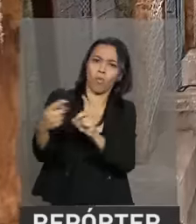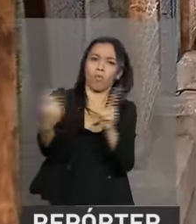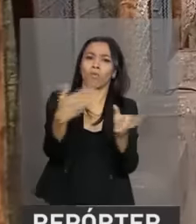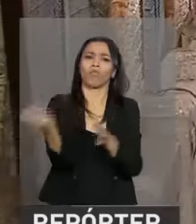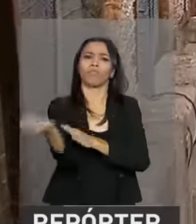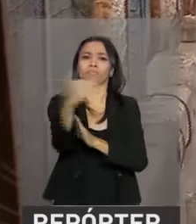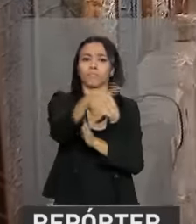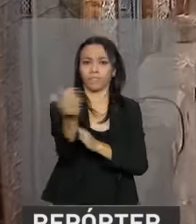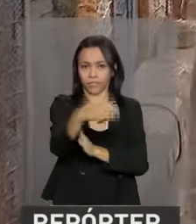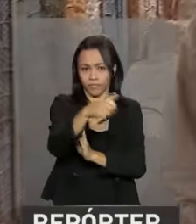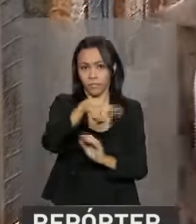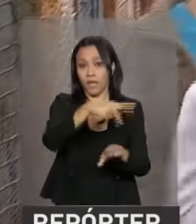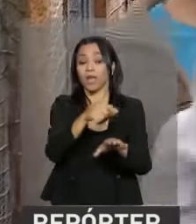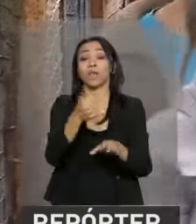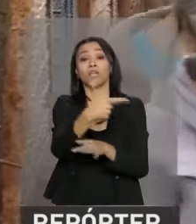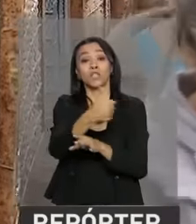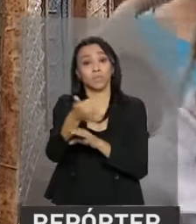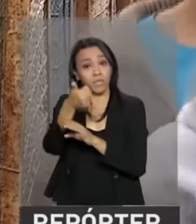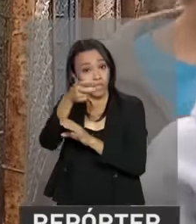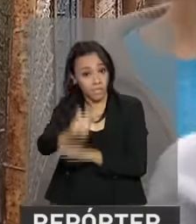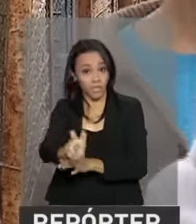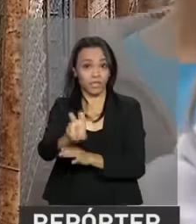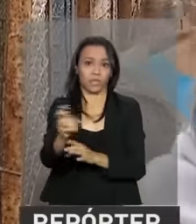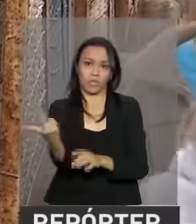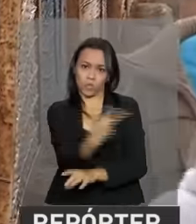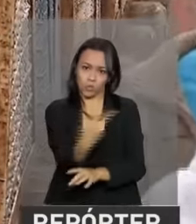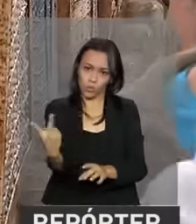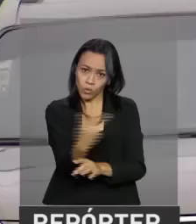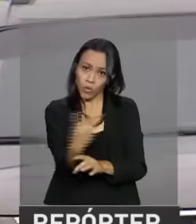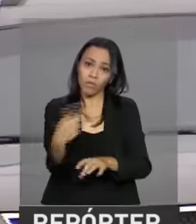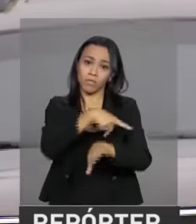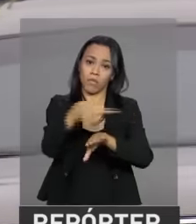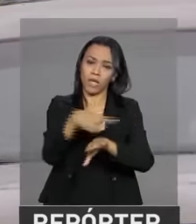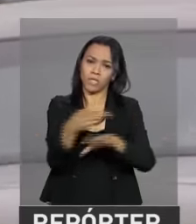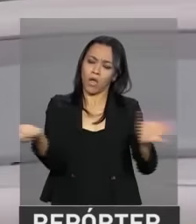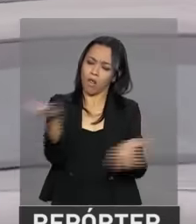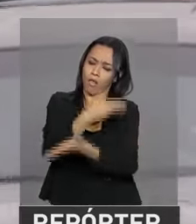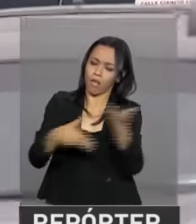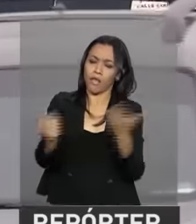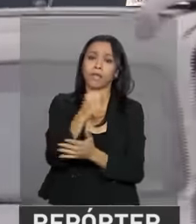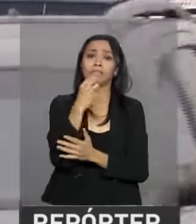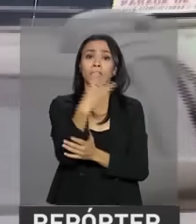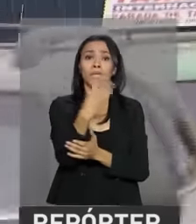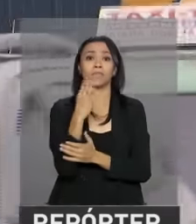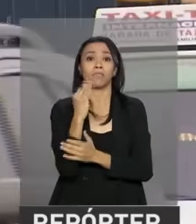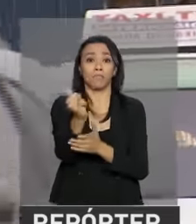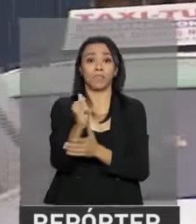estrangeiros. Em 2015, o intercâmbio comercial entre os dois países chegou a